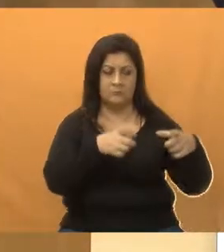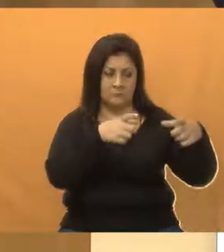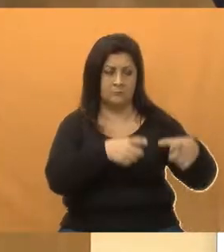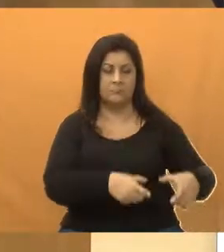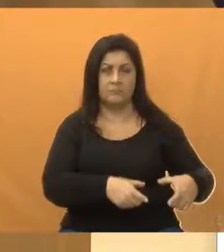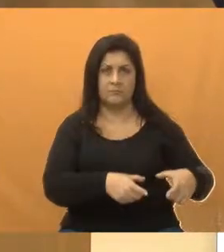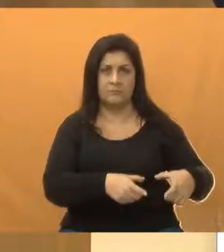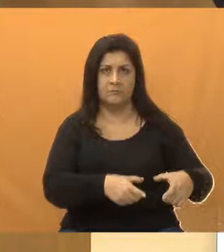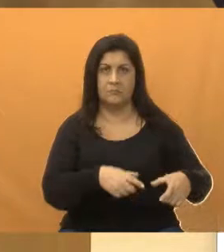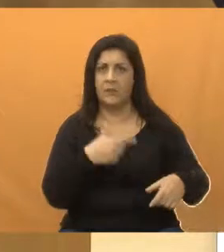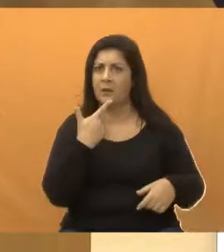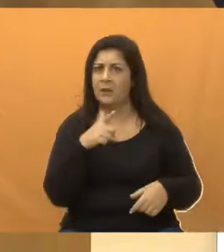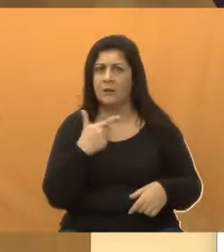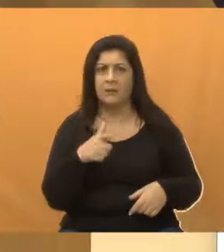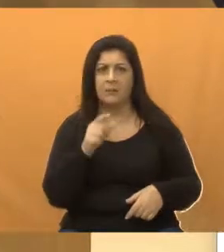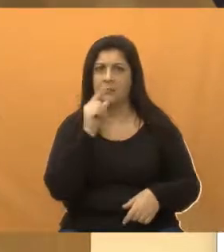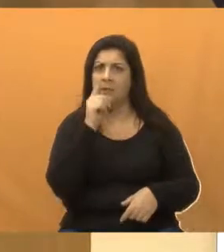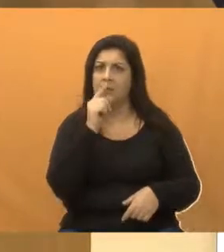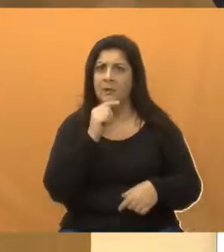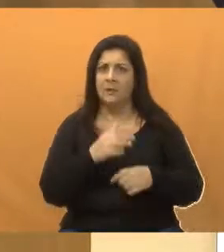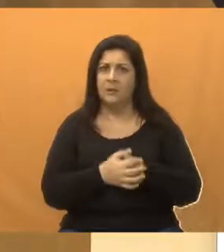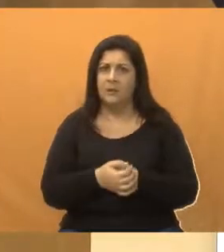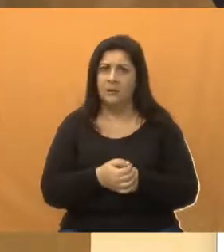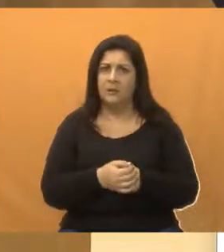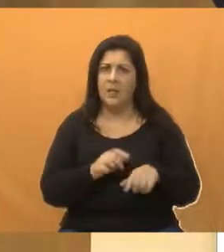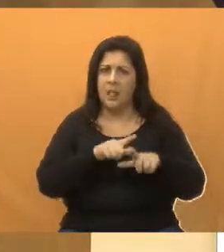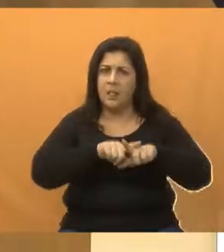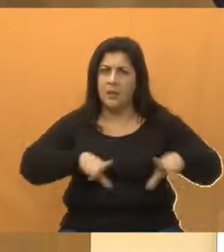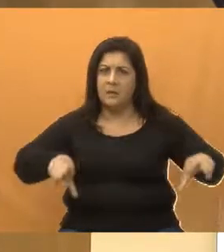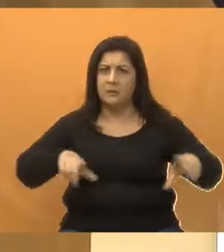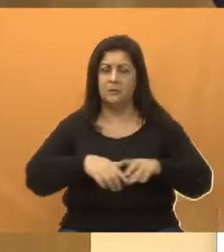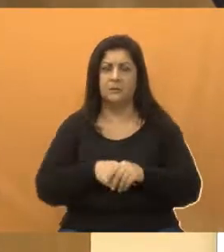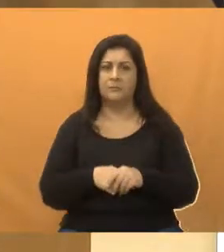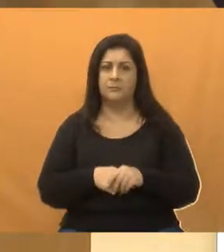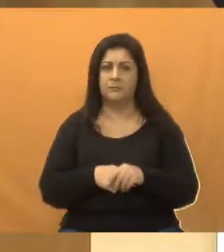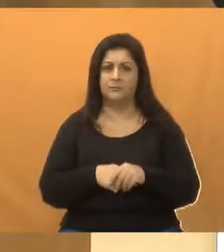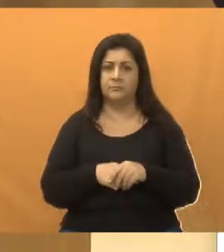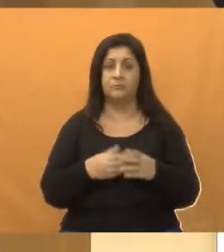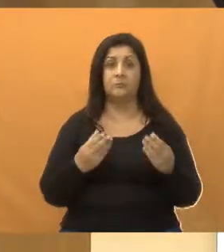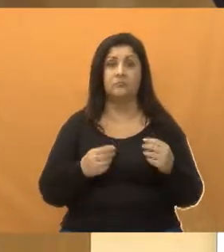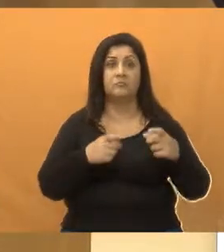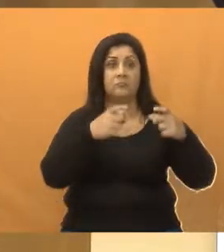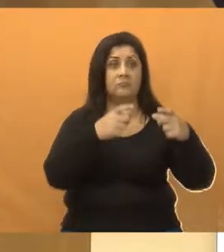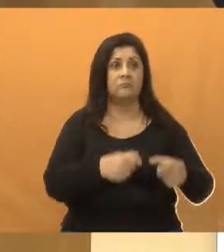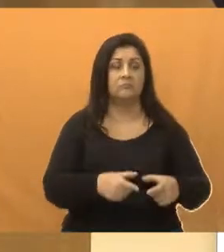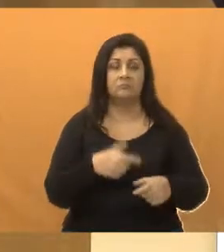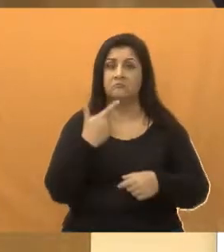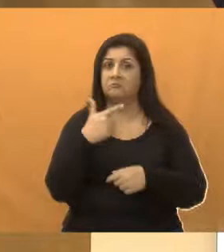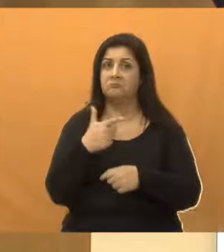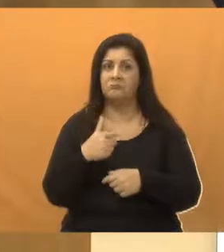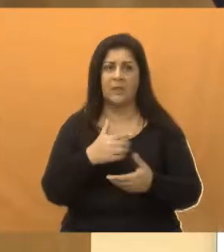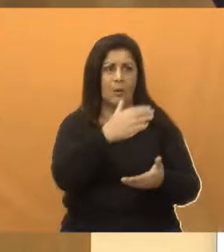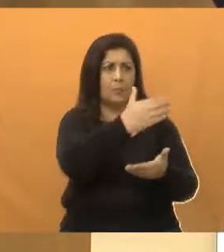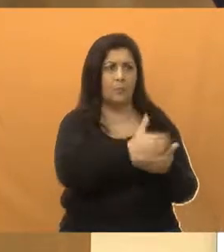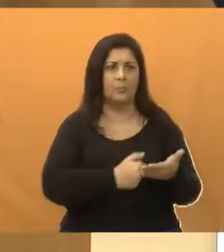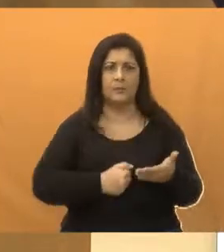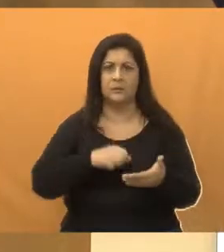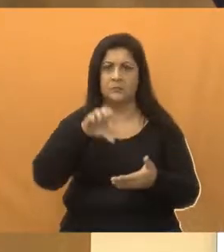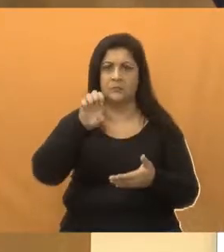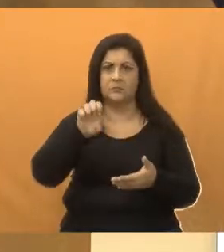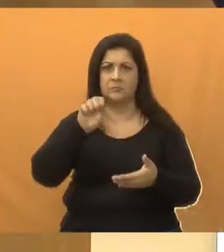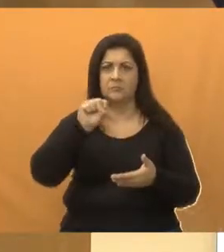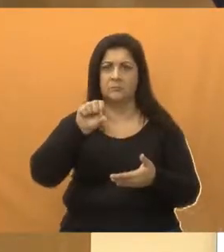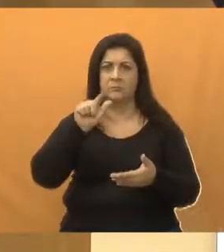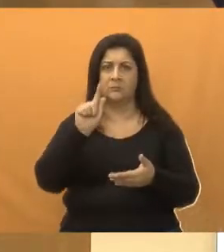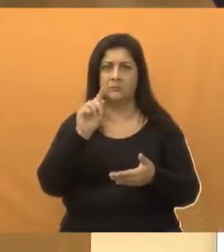regiões, que não têm água tratada. Muitos locais que ainda não recebem a coleta de esgoto, que é uma